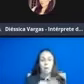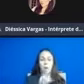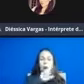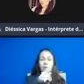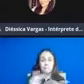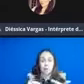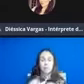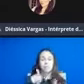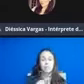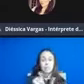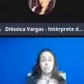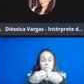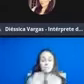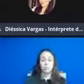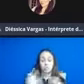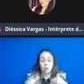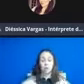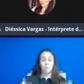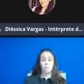humanos, certo?